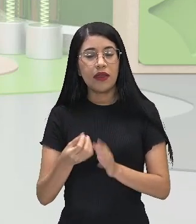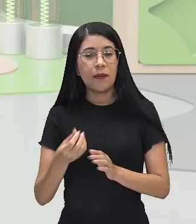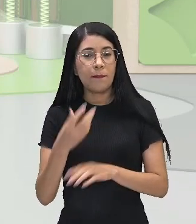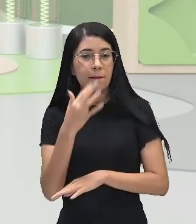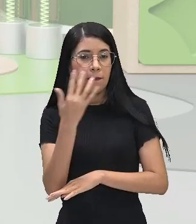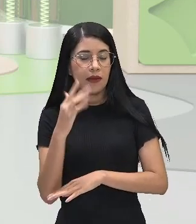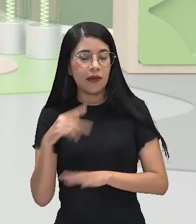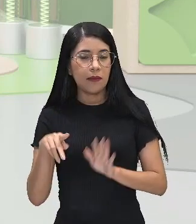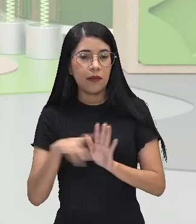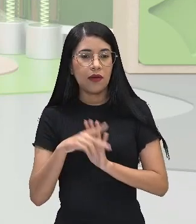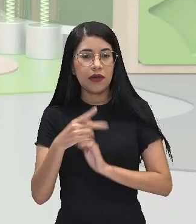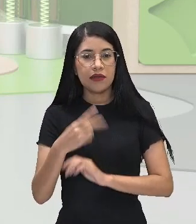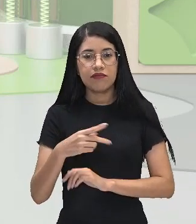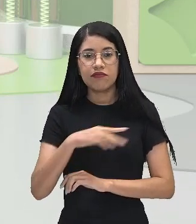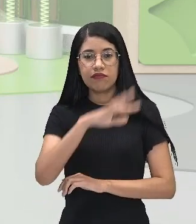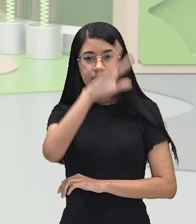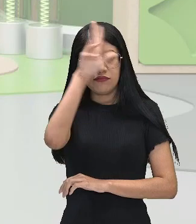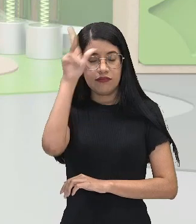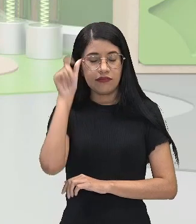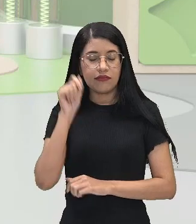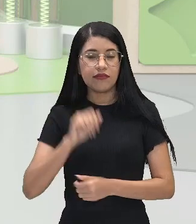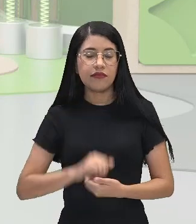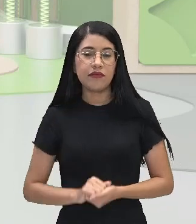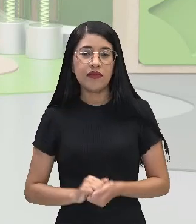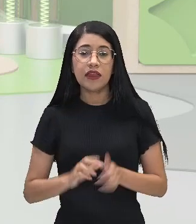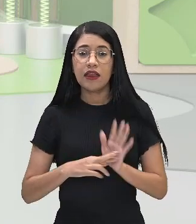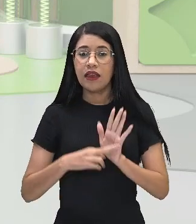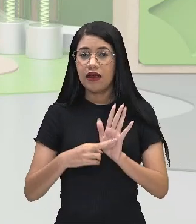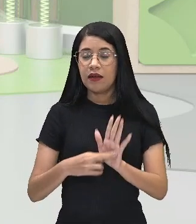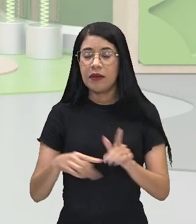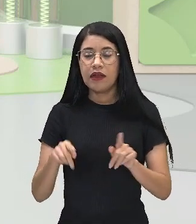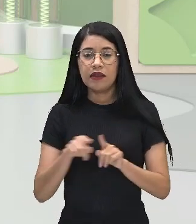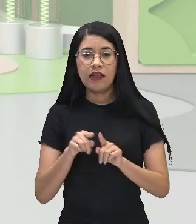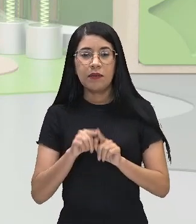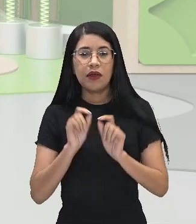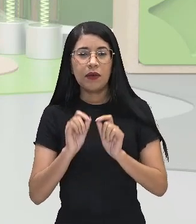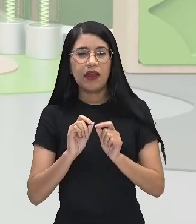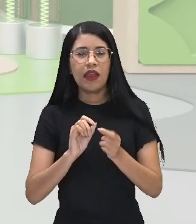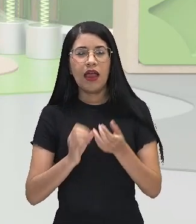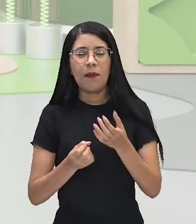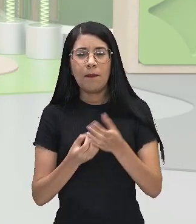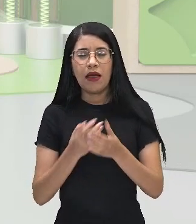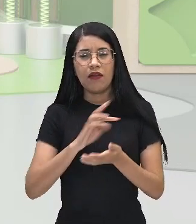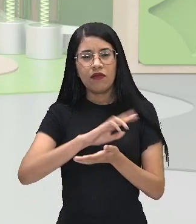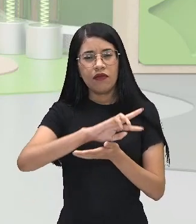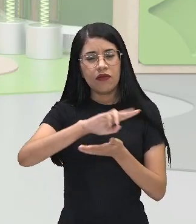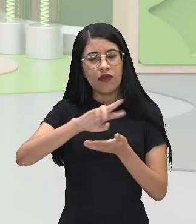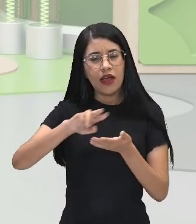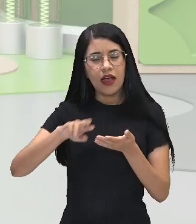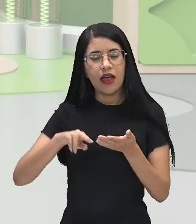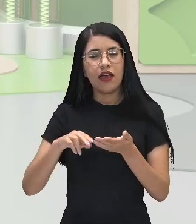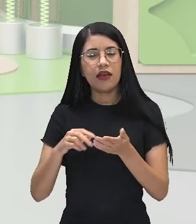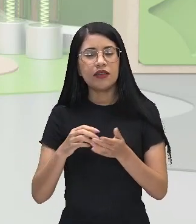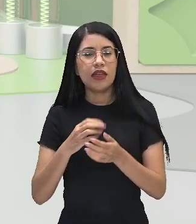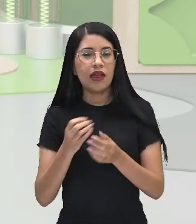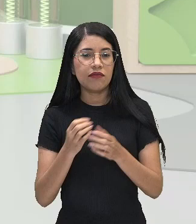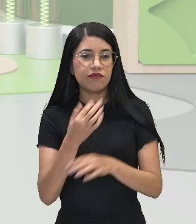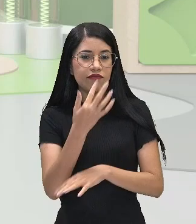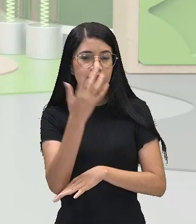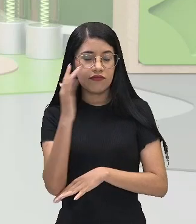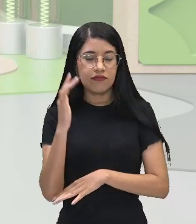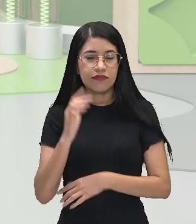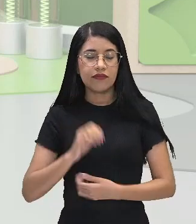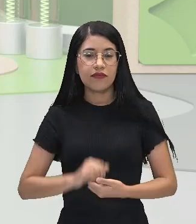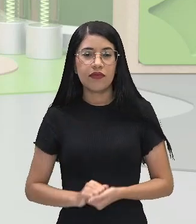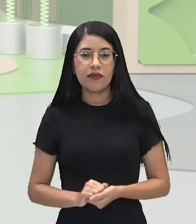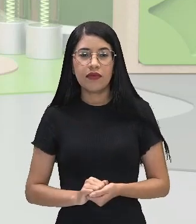é muito conhecida e representa aqui a diversidade da nossa flora. Aqui nós